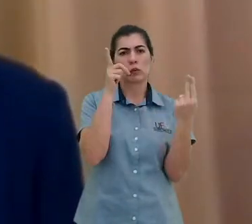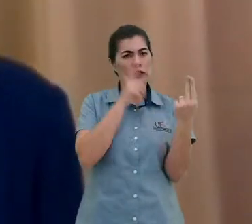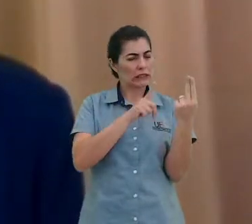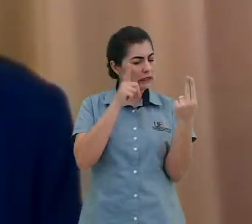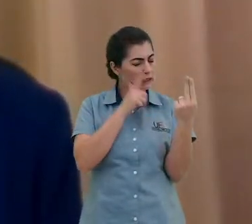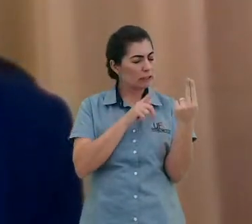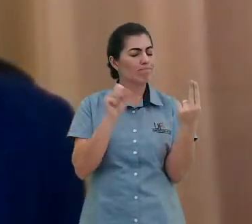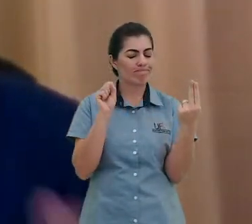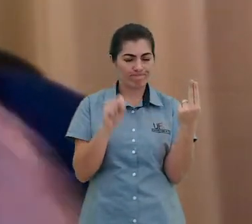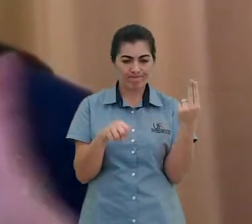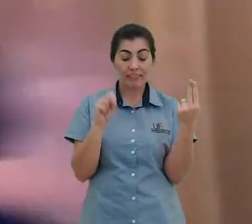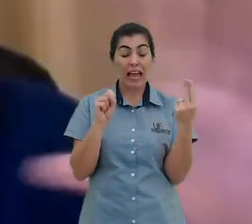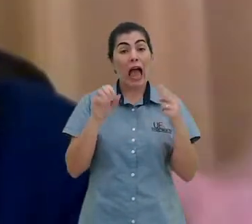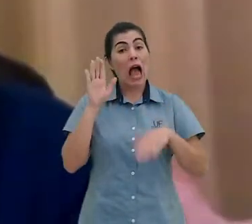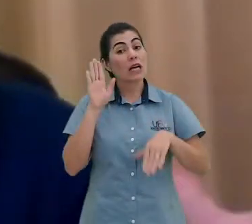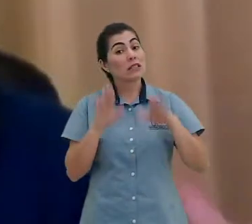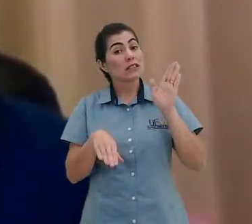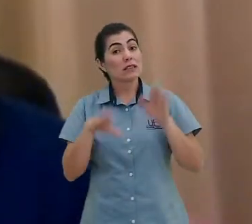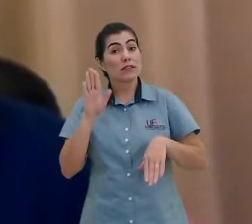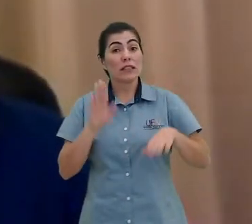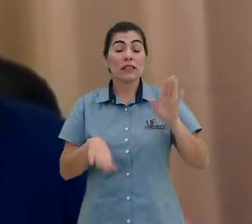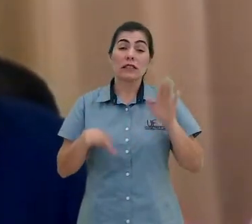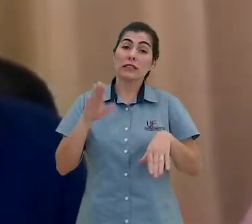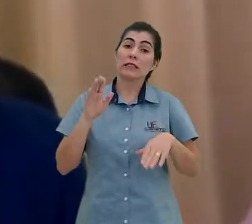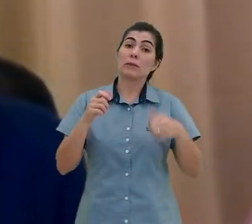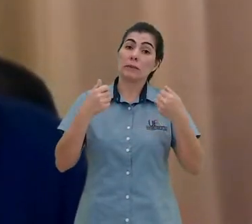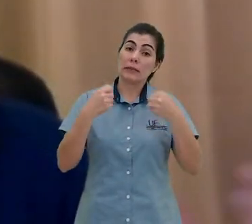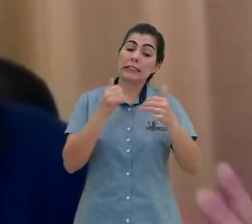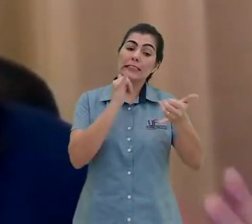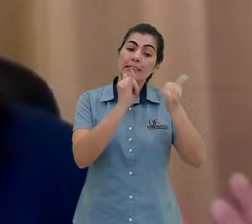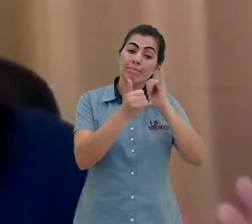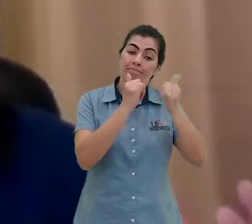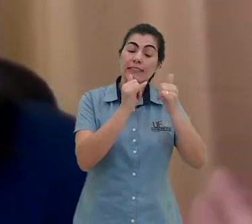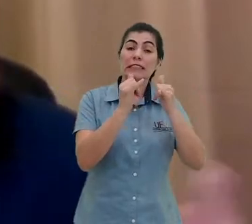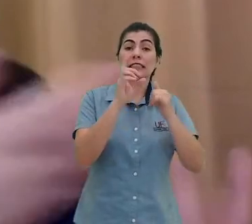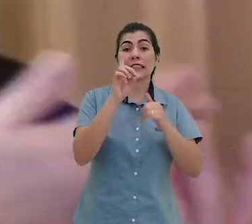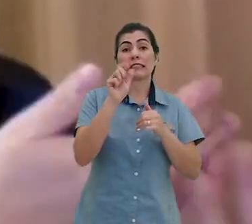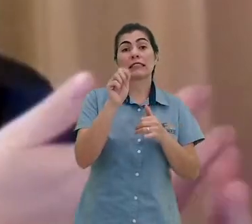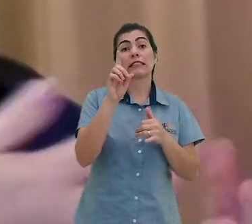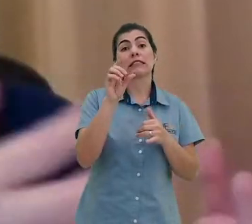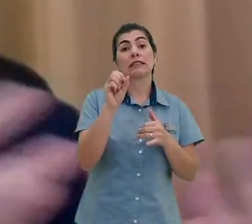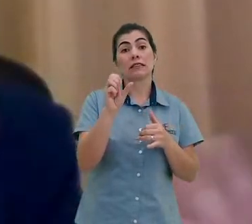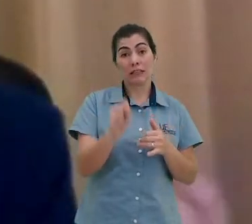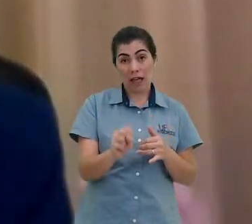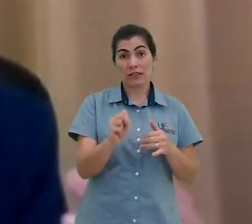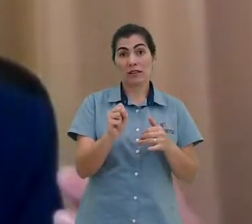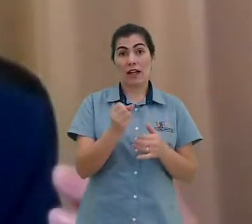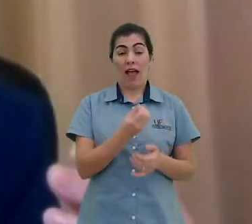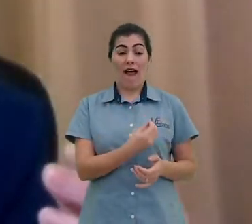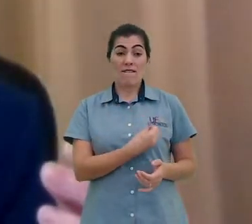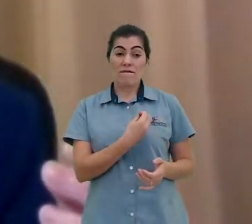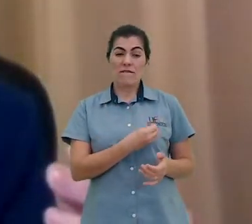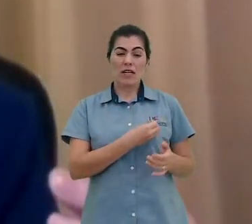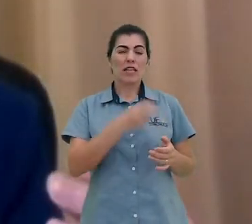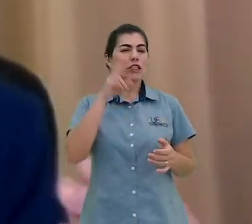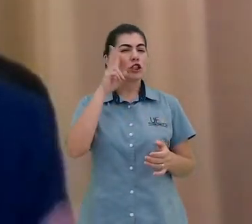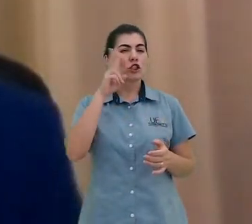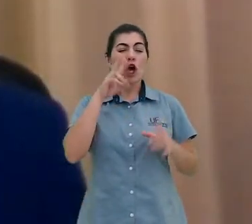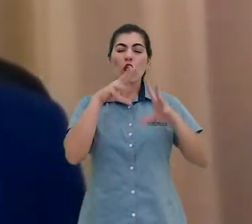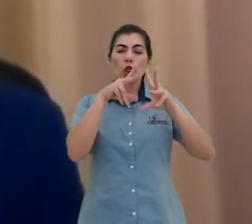talvez a gente precise, tem que ter esses dados aí, o ideal seria se a gente conseguisse ter a vida toda do paciente, né,